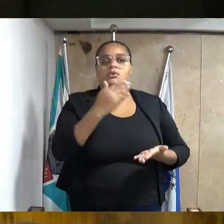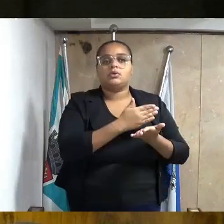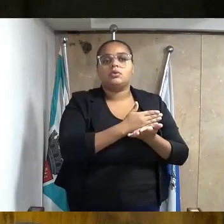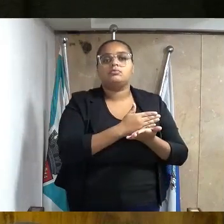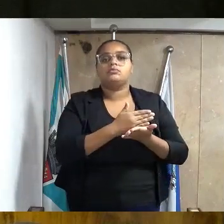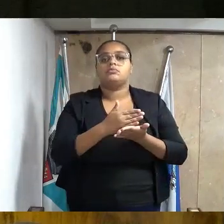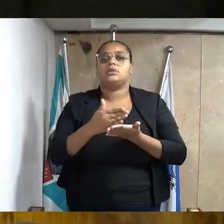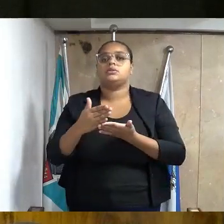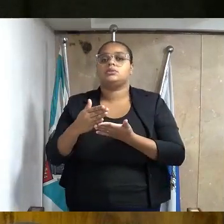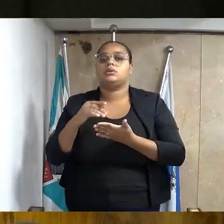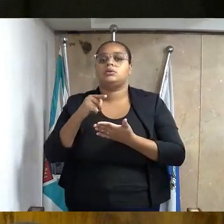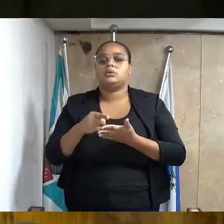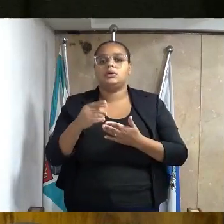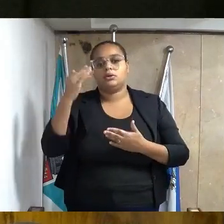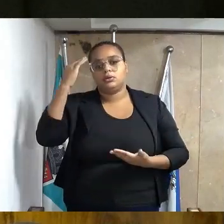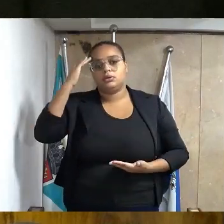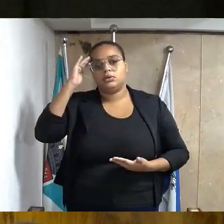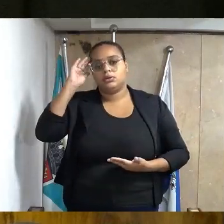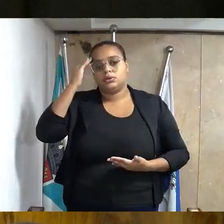comecemos